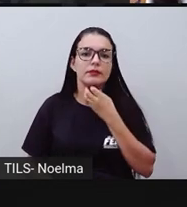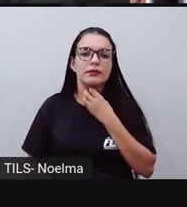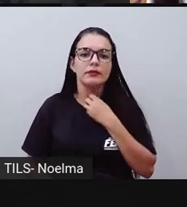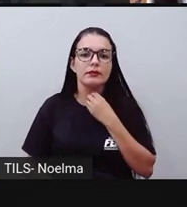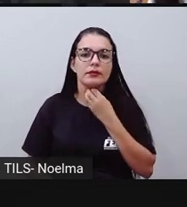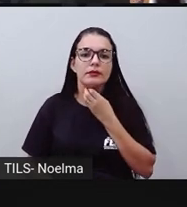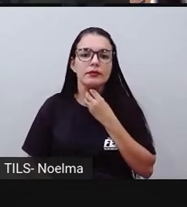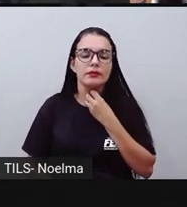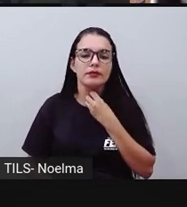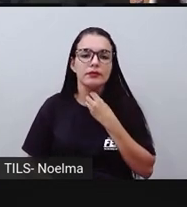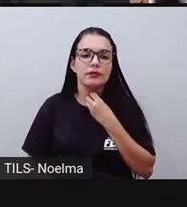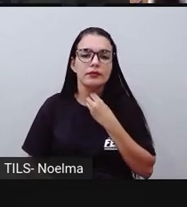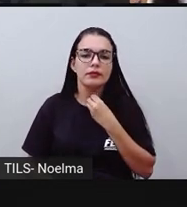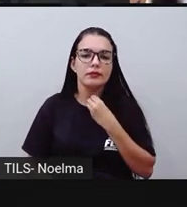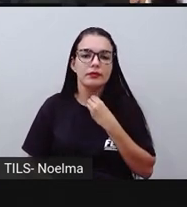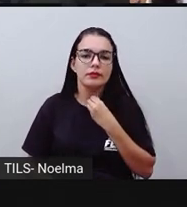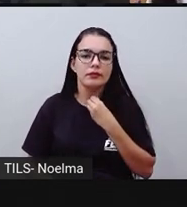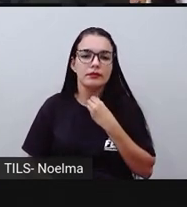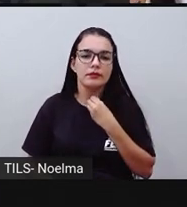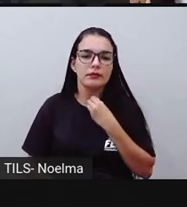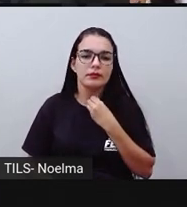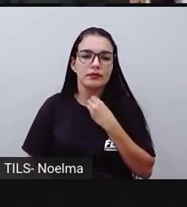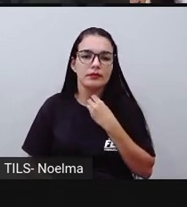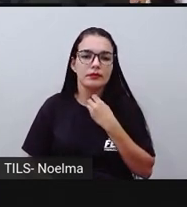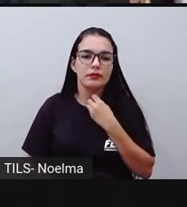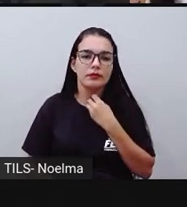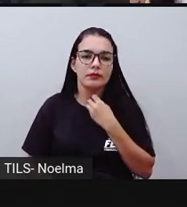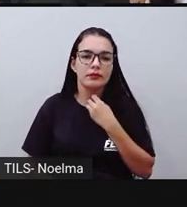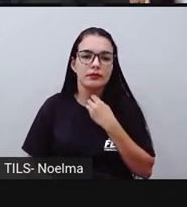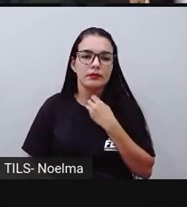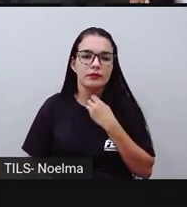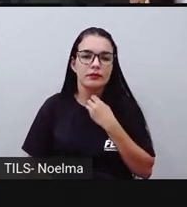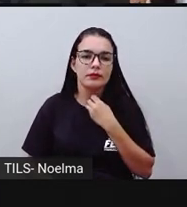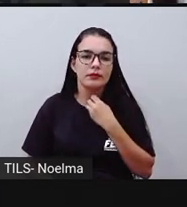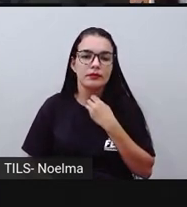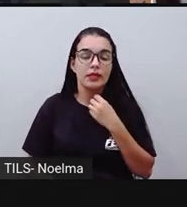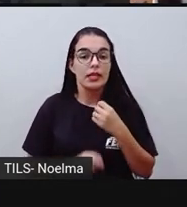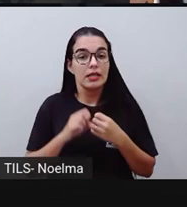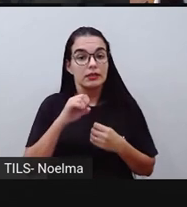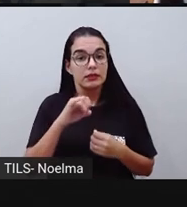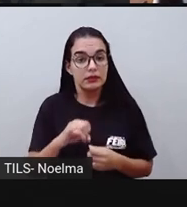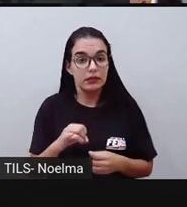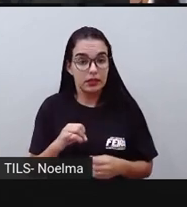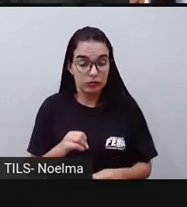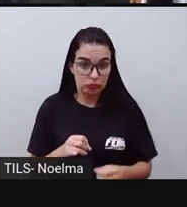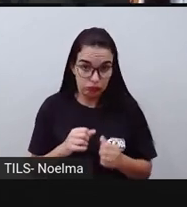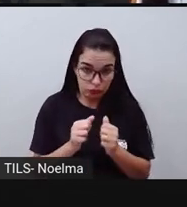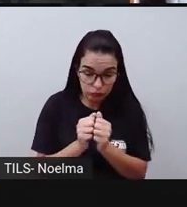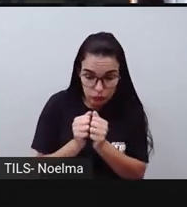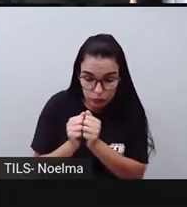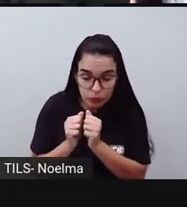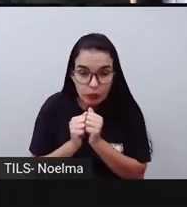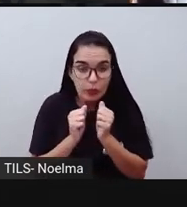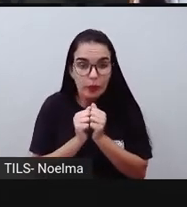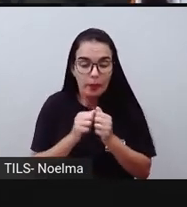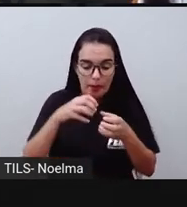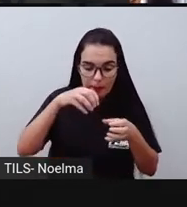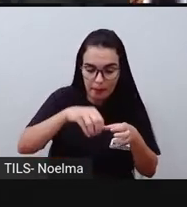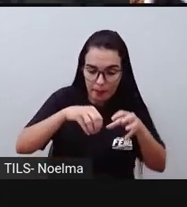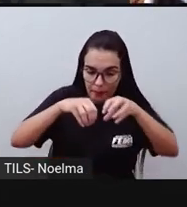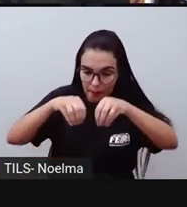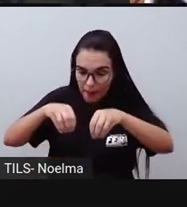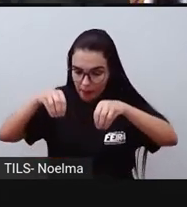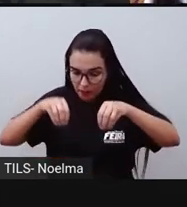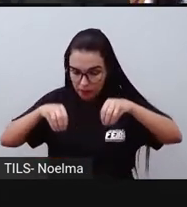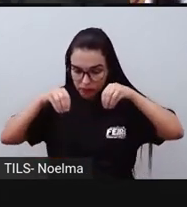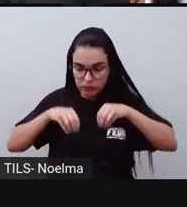E o que é que a gente observa em relação à solução desse problema? Se agruparmos as balinhas de 2 em 2, cada